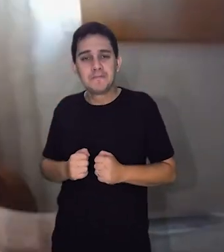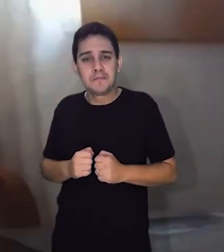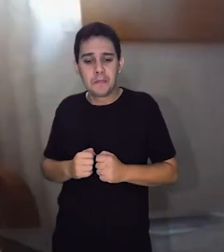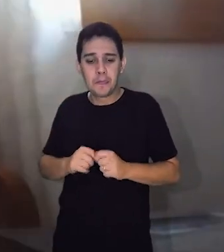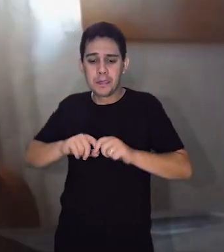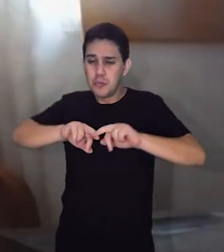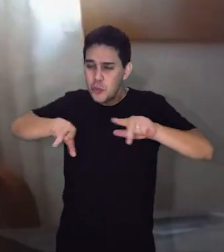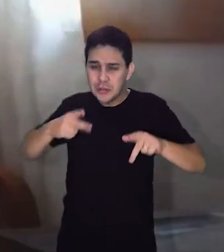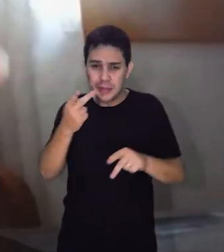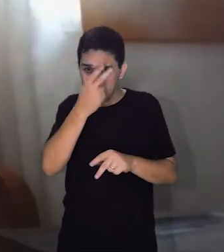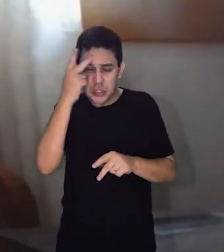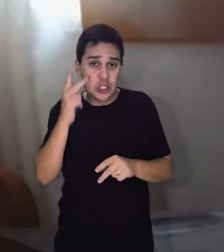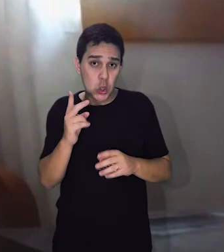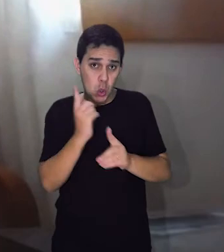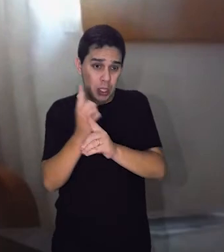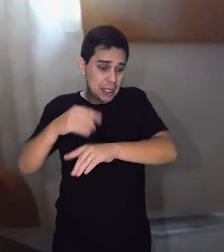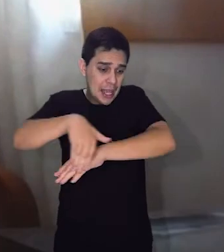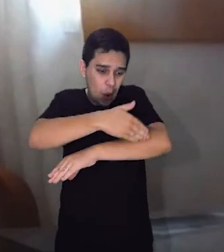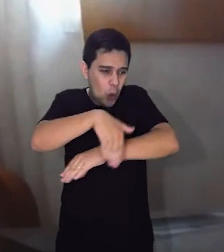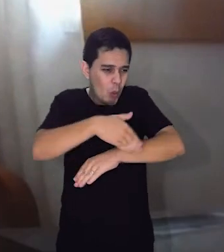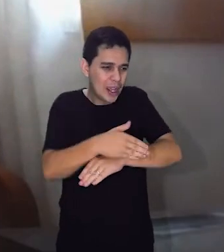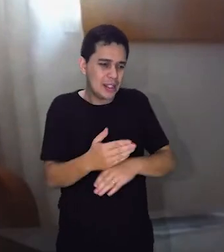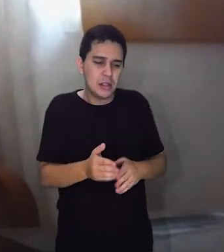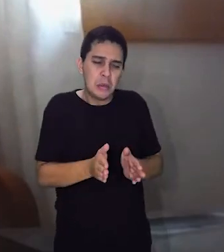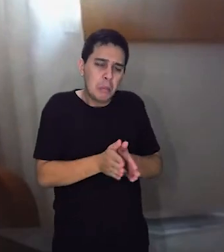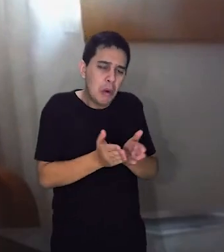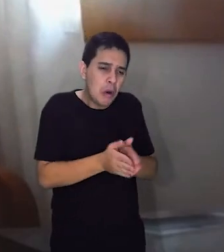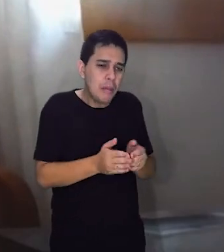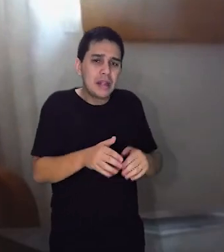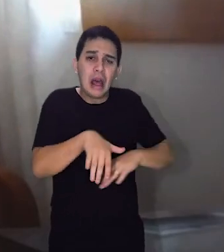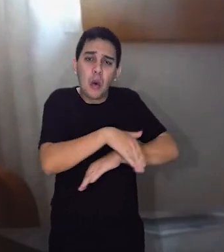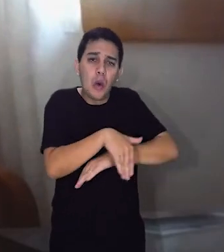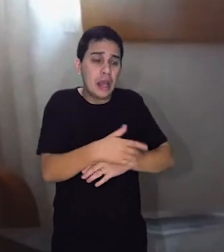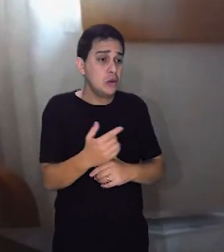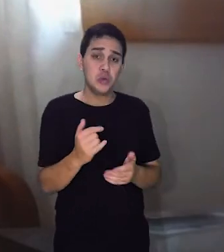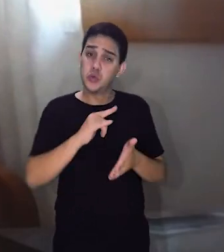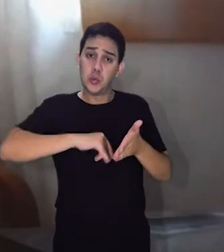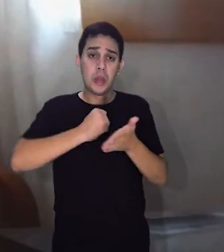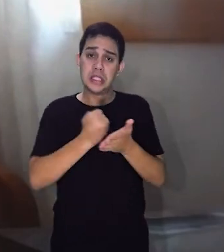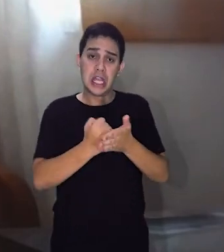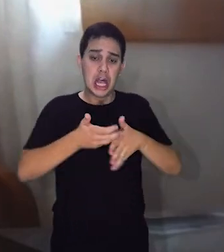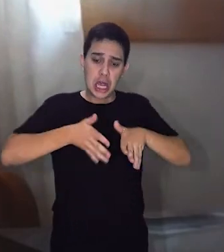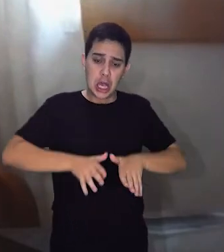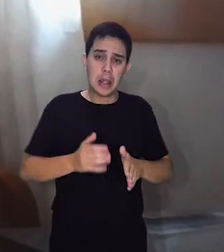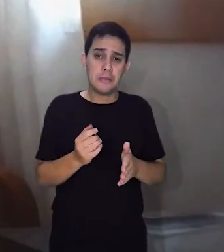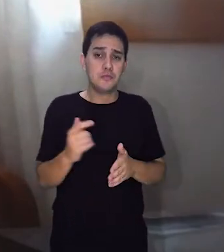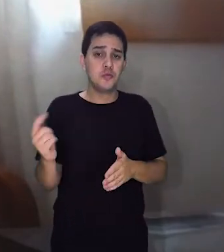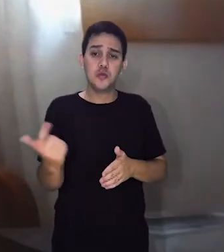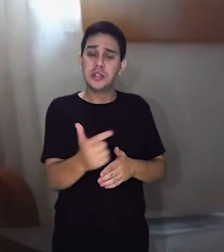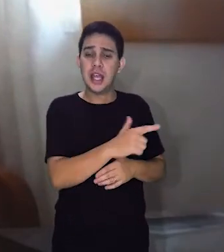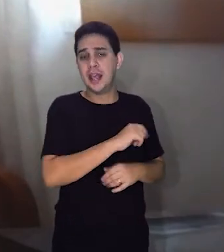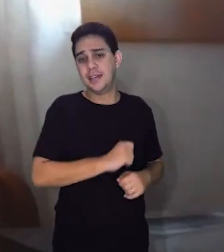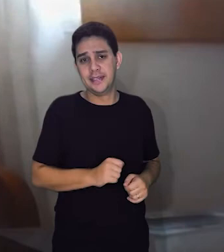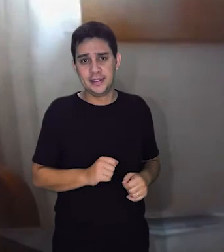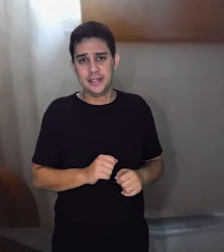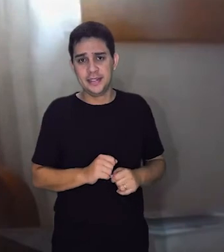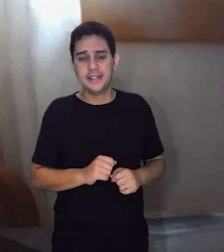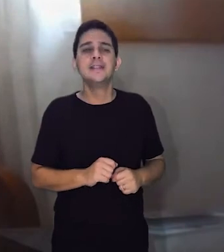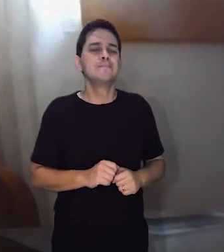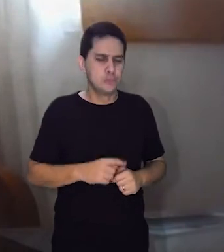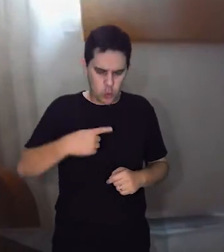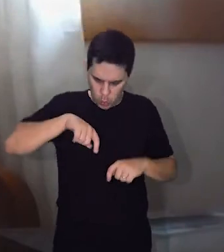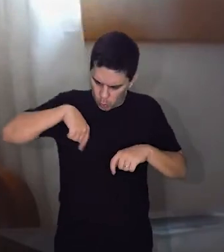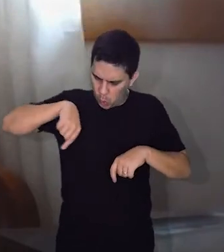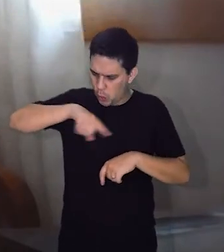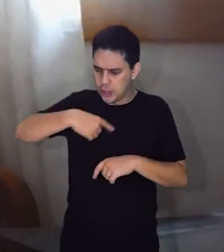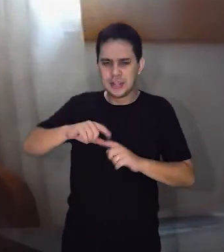extrema vulnerabilidade e não existe essa documentação, né? A gente tem buscado, e é um trabalho que nós fazemos, né, em